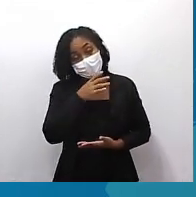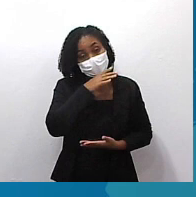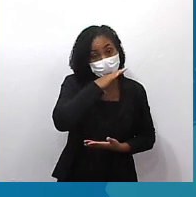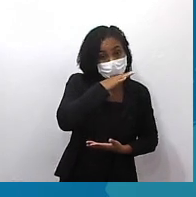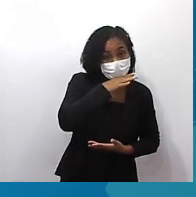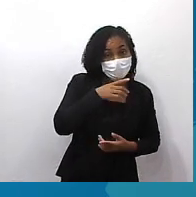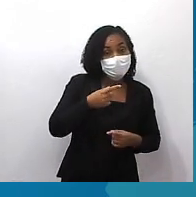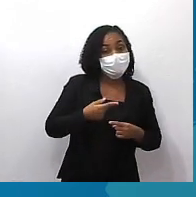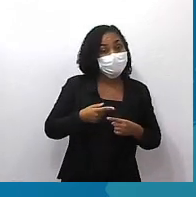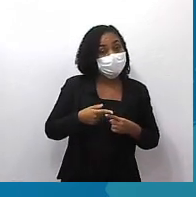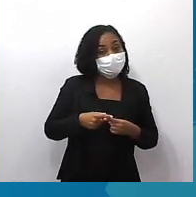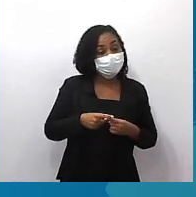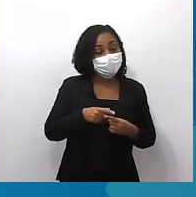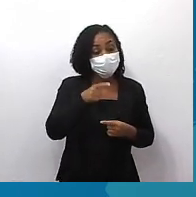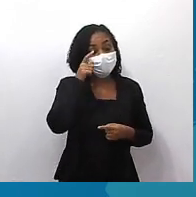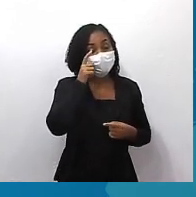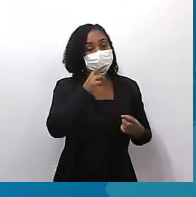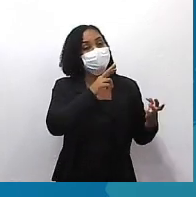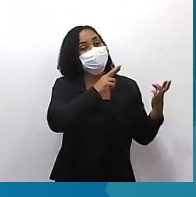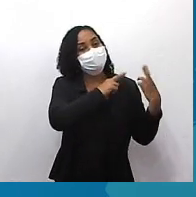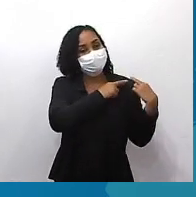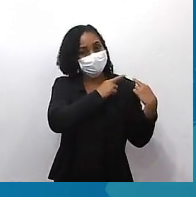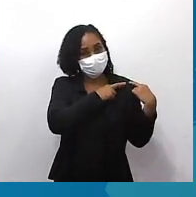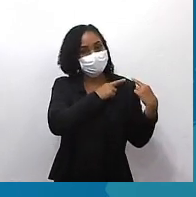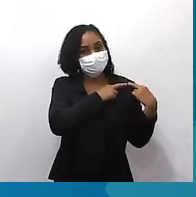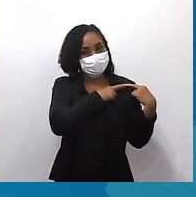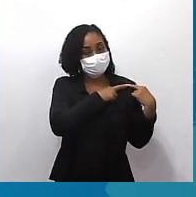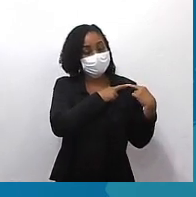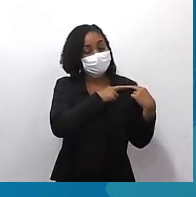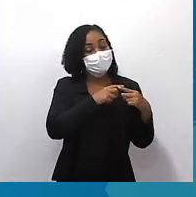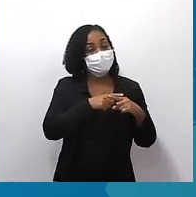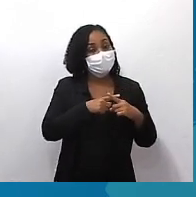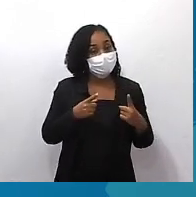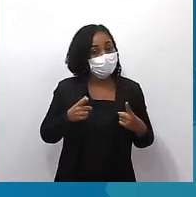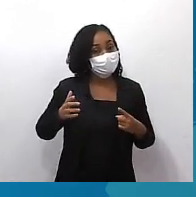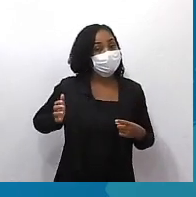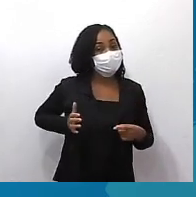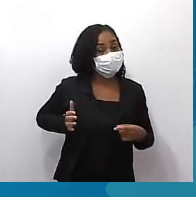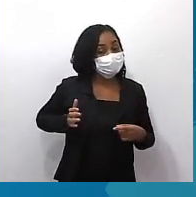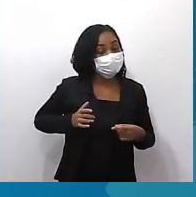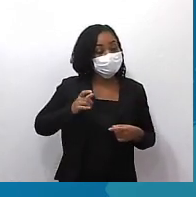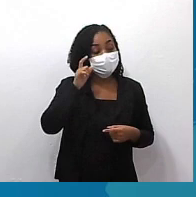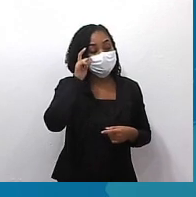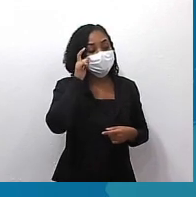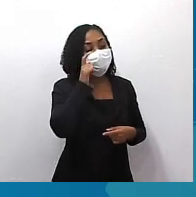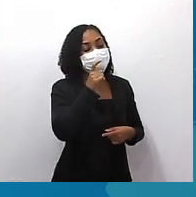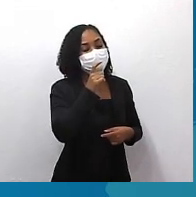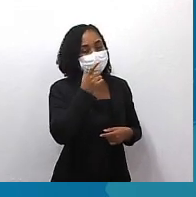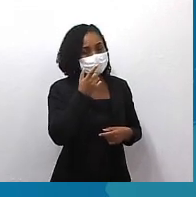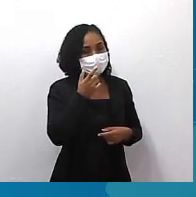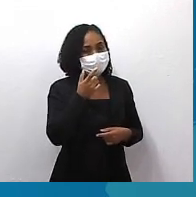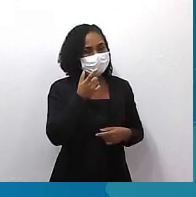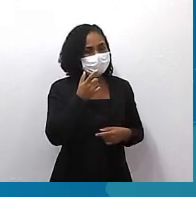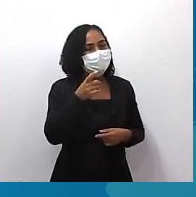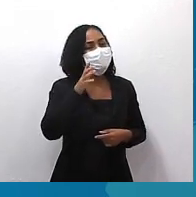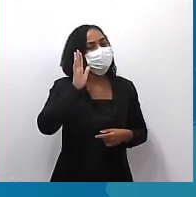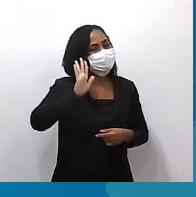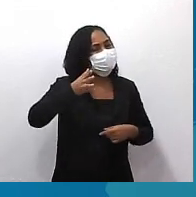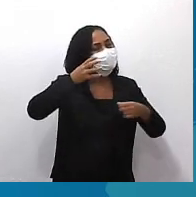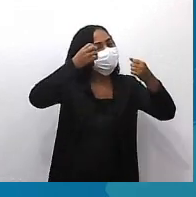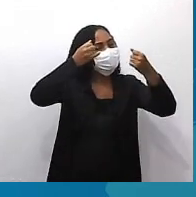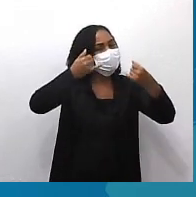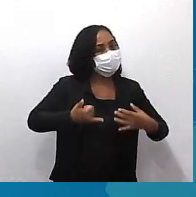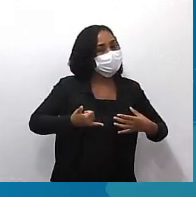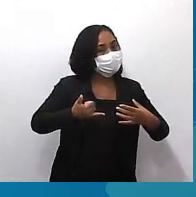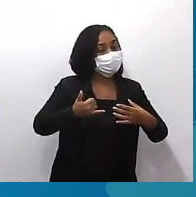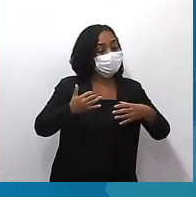uma grande riqueza gera uma grande responsabilidade. E uma grande riqueza também gera o olho grande dos outros. Eu falei para vocês hoje que o petróleo